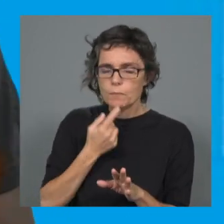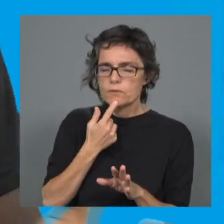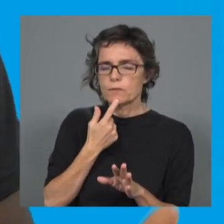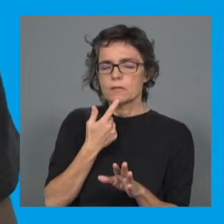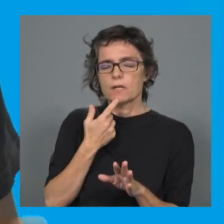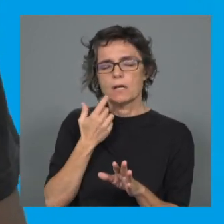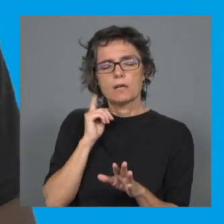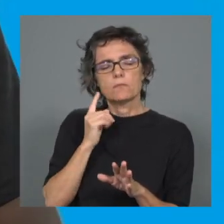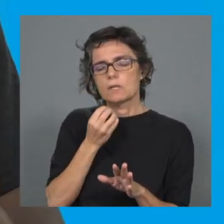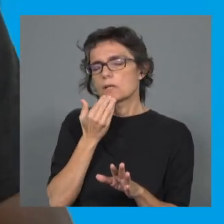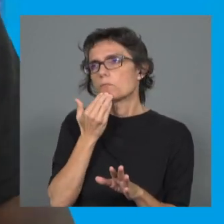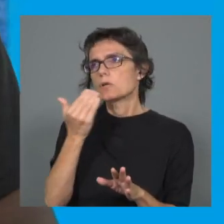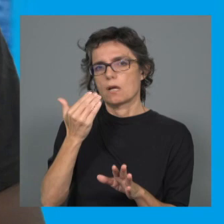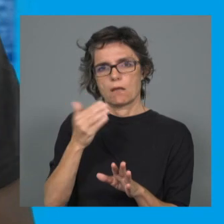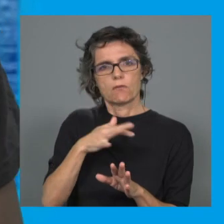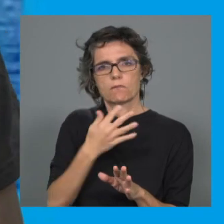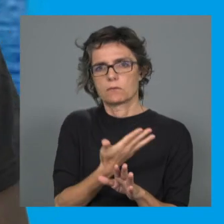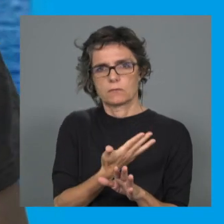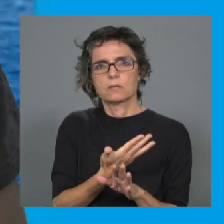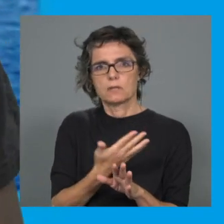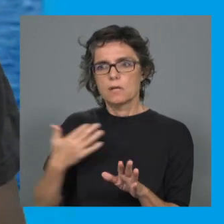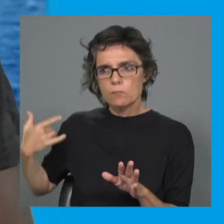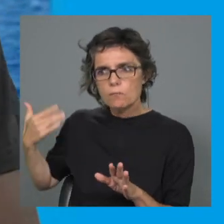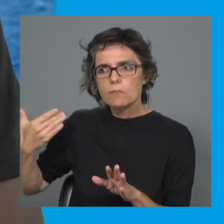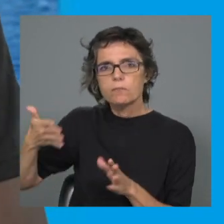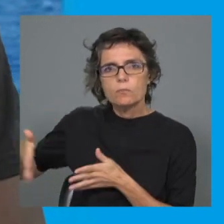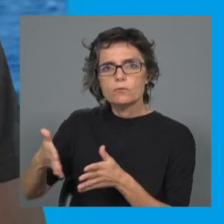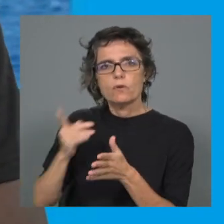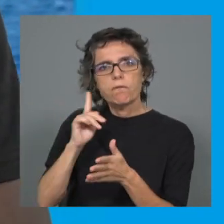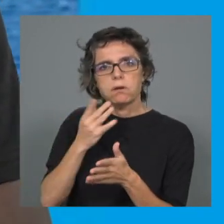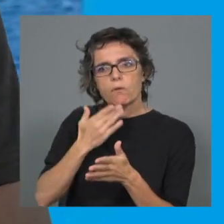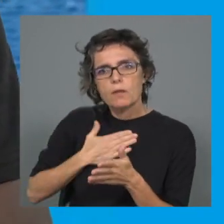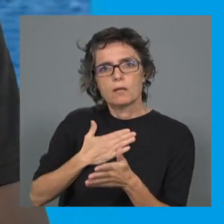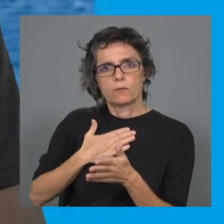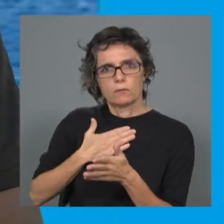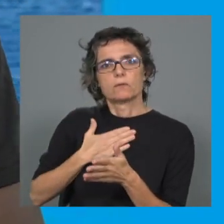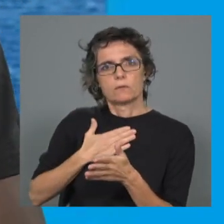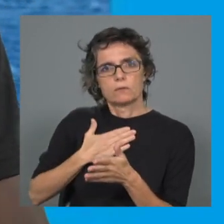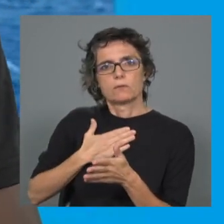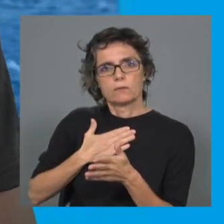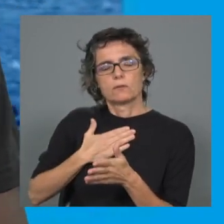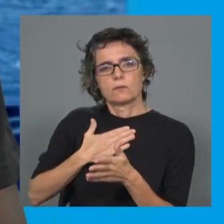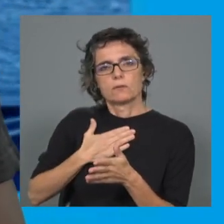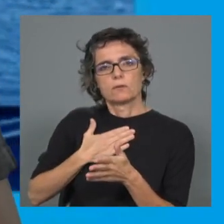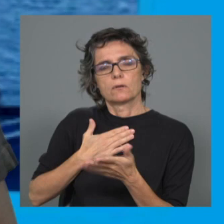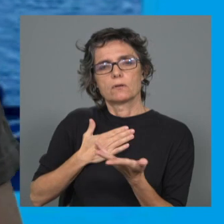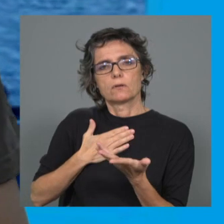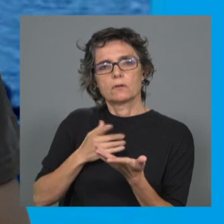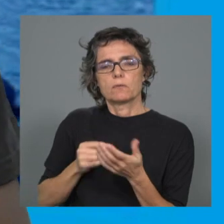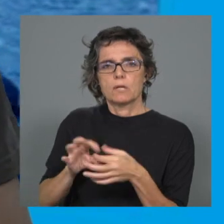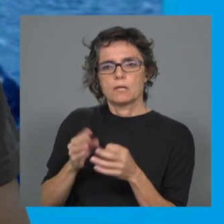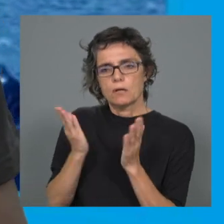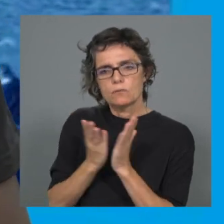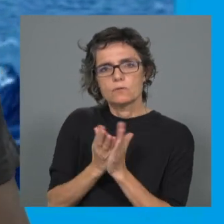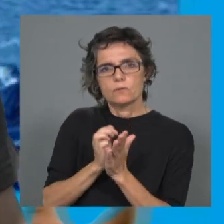gratidão em relação à minha família, todo o meu percurso e a valorização que faziam na parte dos meus estudos,